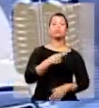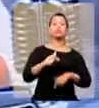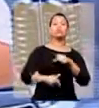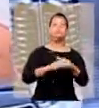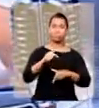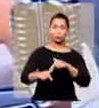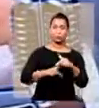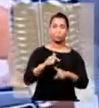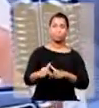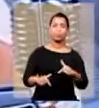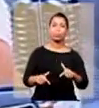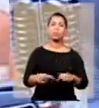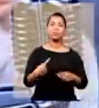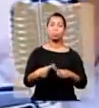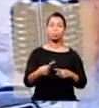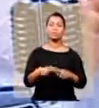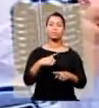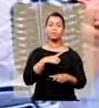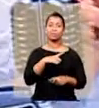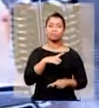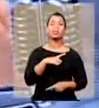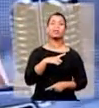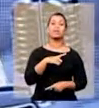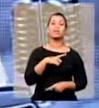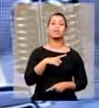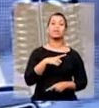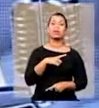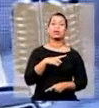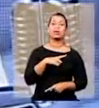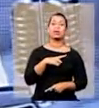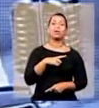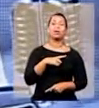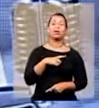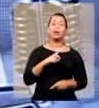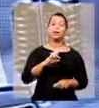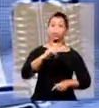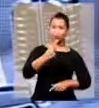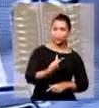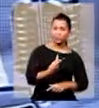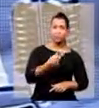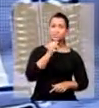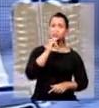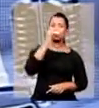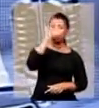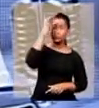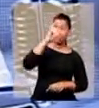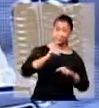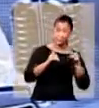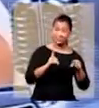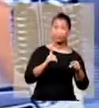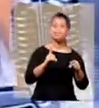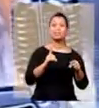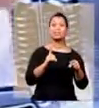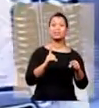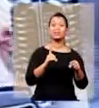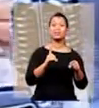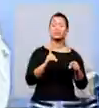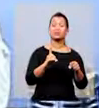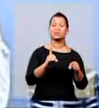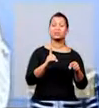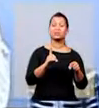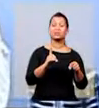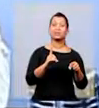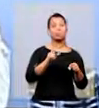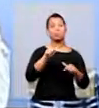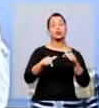transversalidade. Essa pessoa com deficiência e esse é o trabalho importante que a gente faz com a rede em relação à